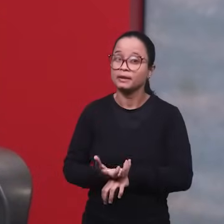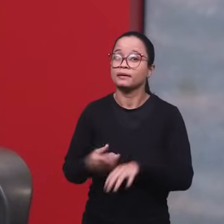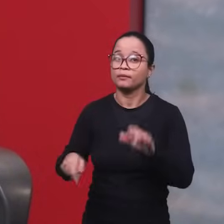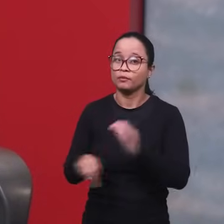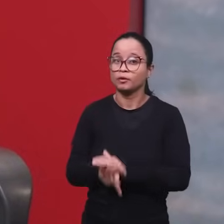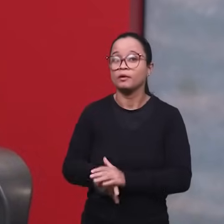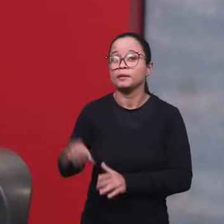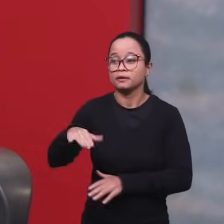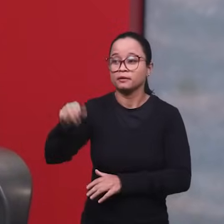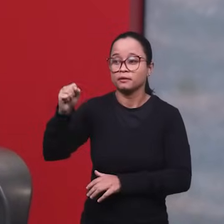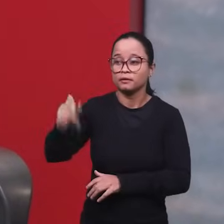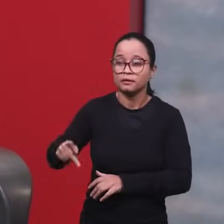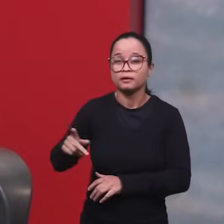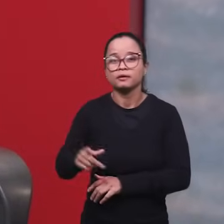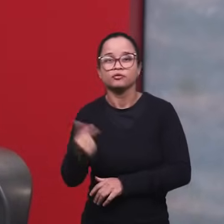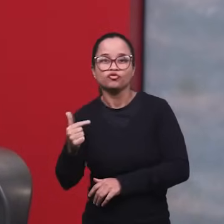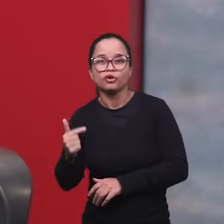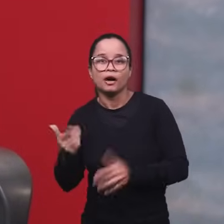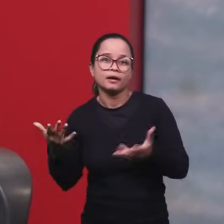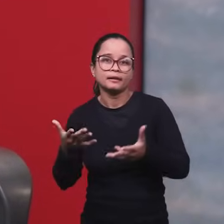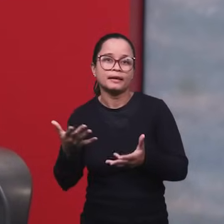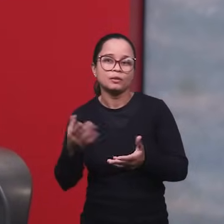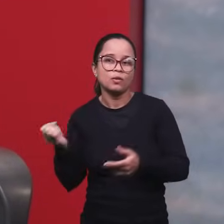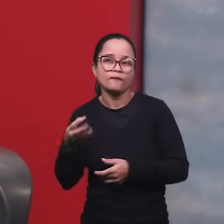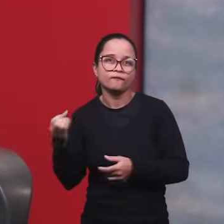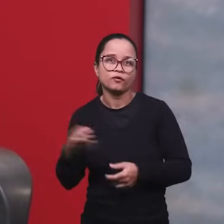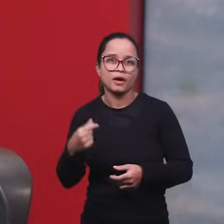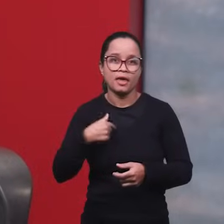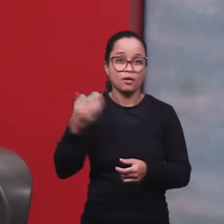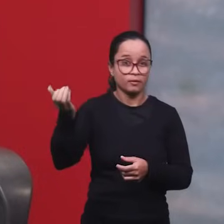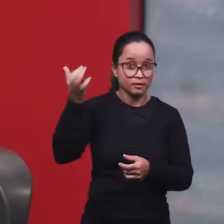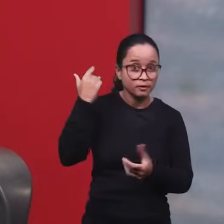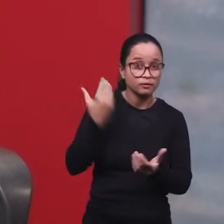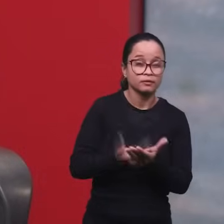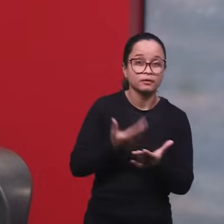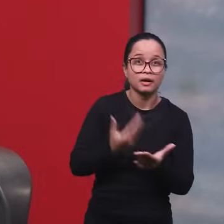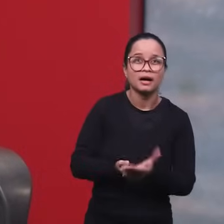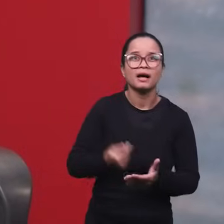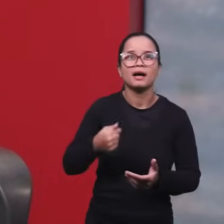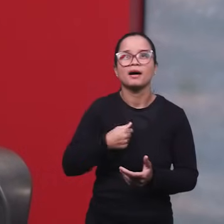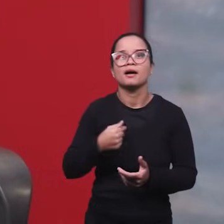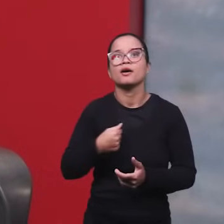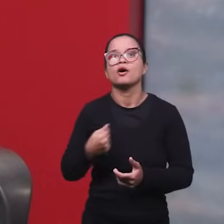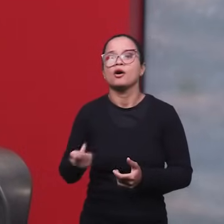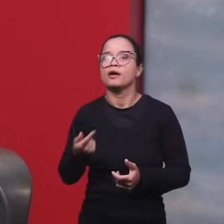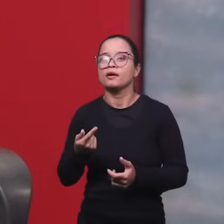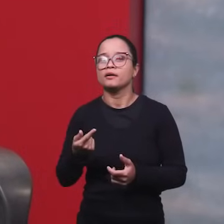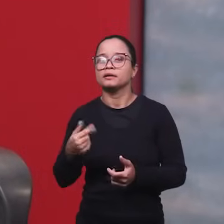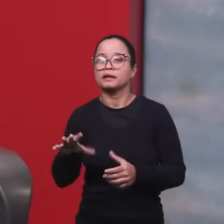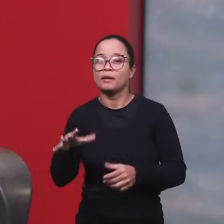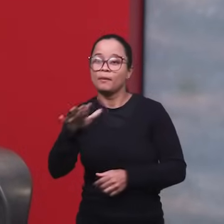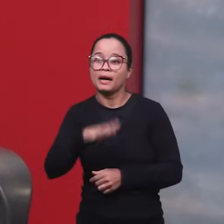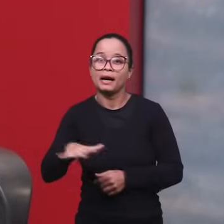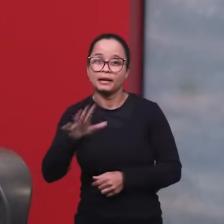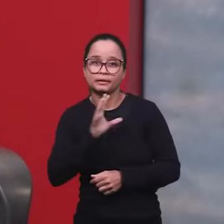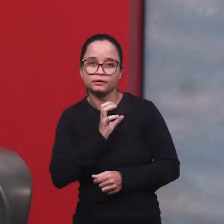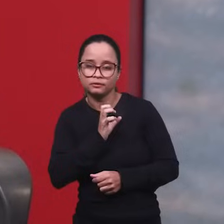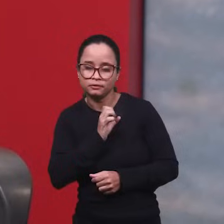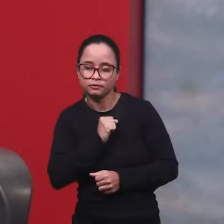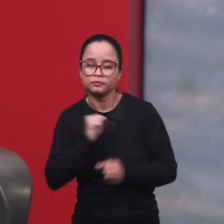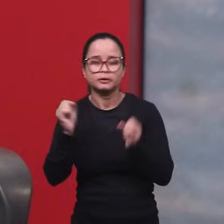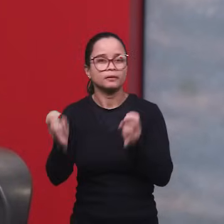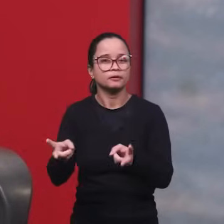inserido. Eu mesmo, quando estudei, não estudei Direito Previdenciário. E nem achei que eu fosse amar essa profissão. E hoje é a área que eu